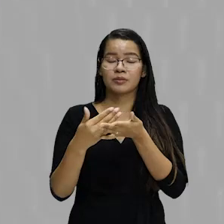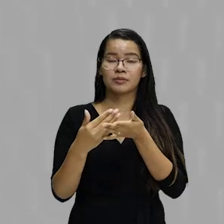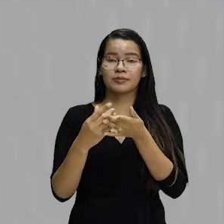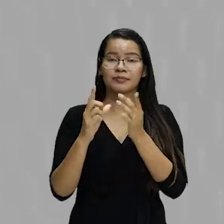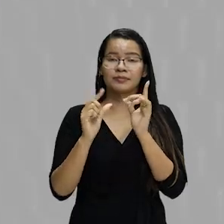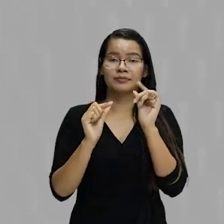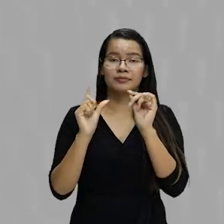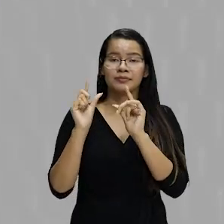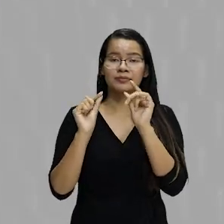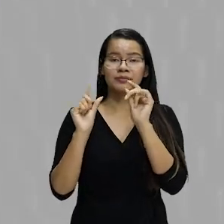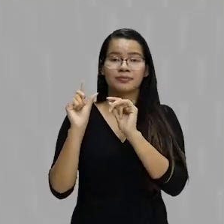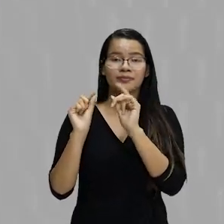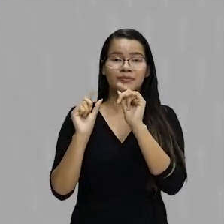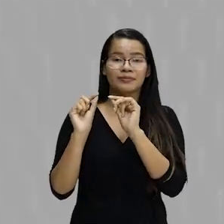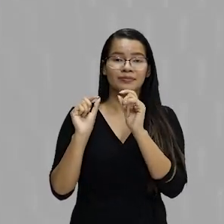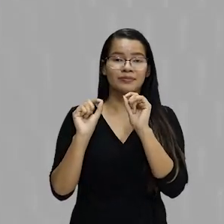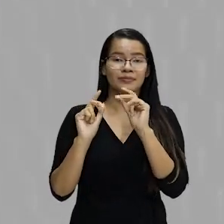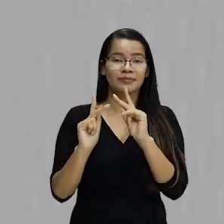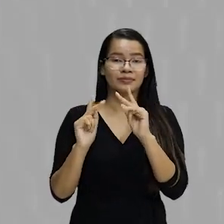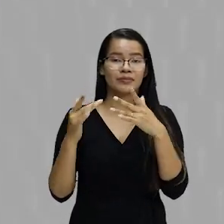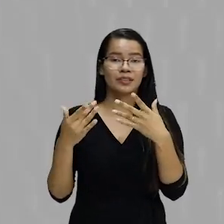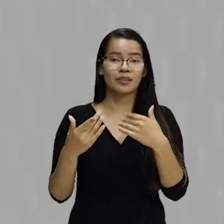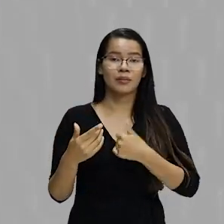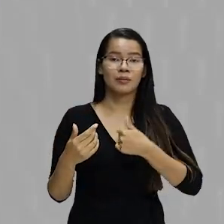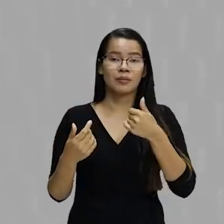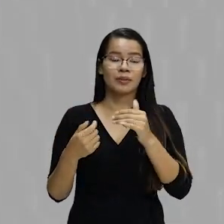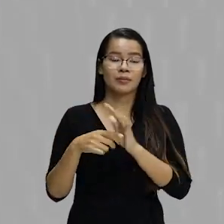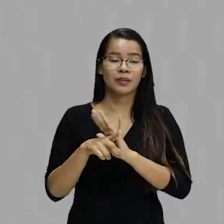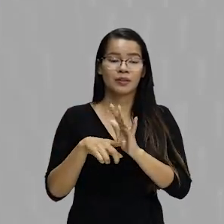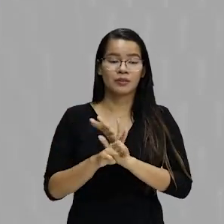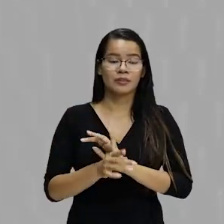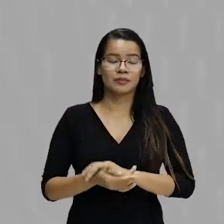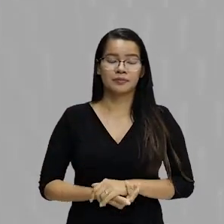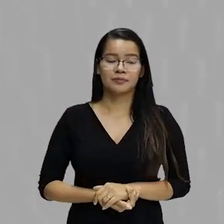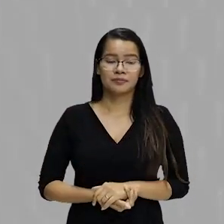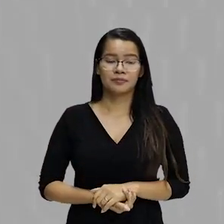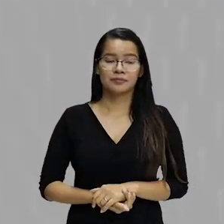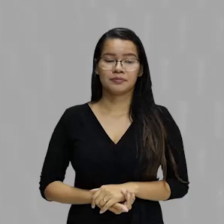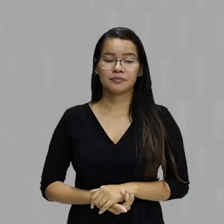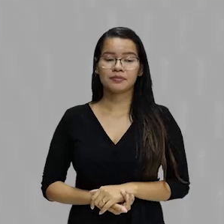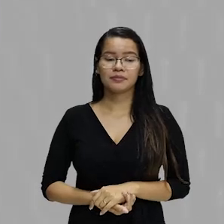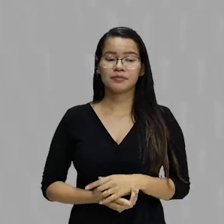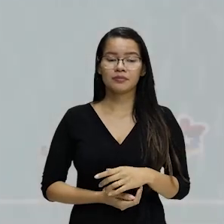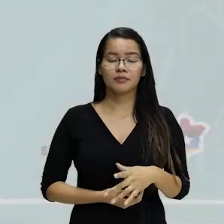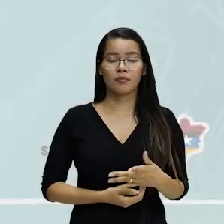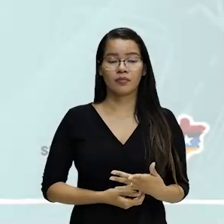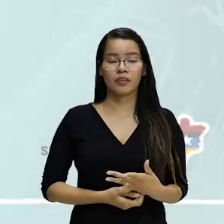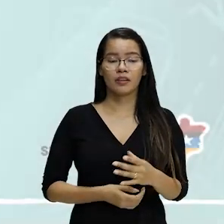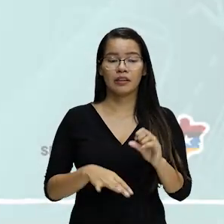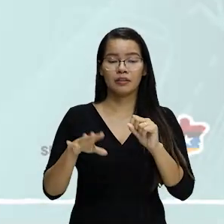ok? Então vamos lá para a primeira questão, né? A primeira questão diz o seguinte, ó.